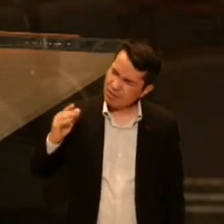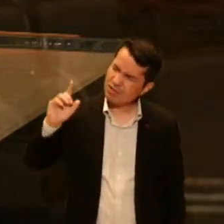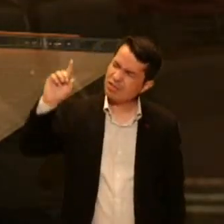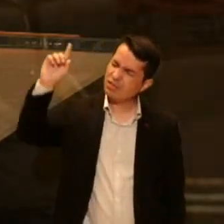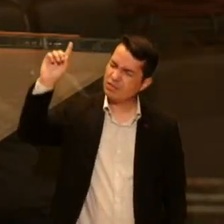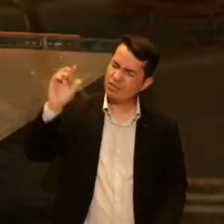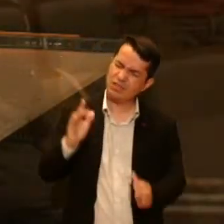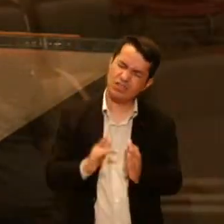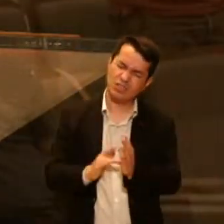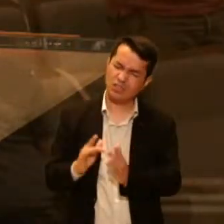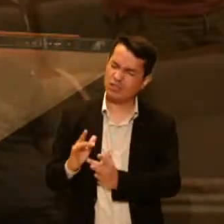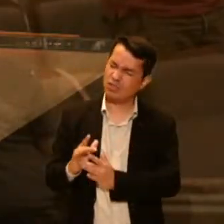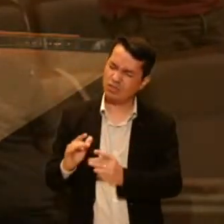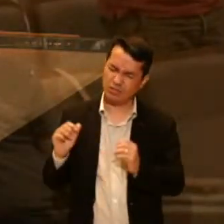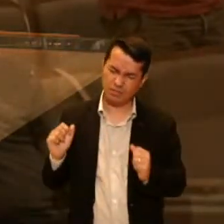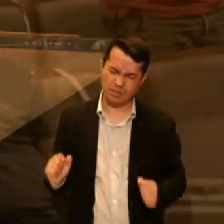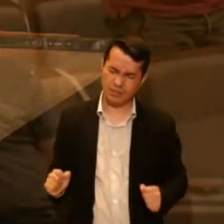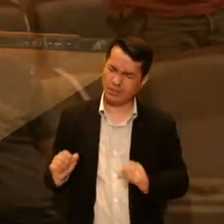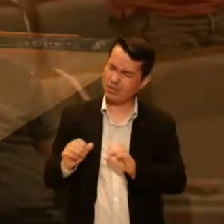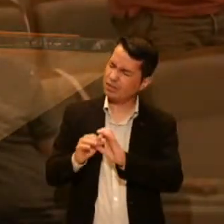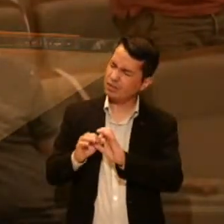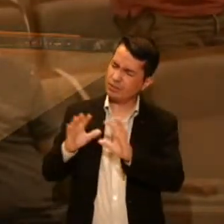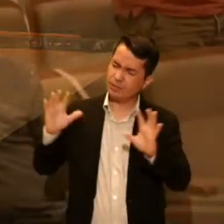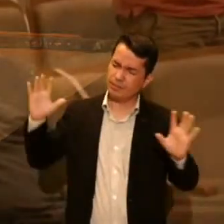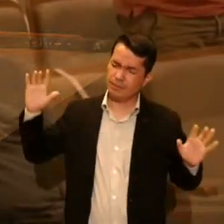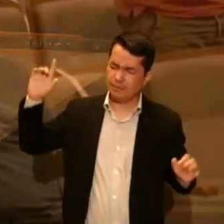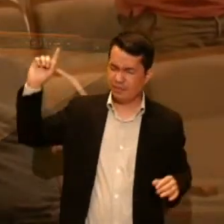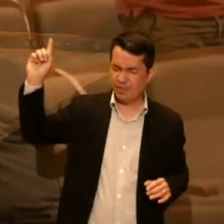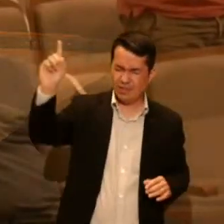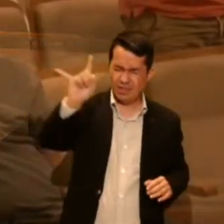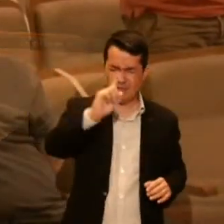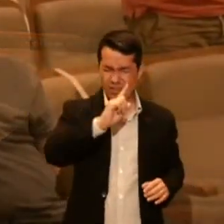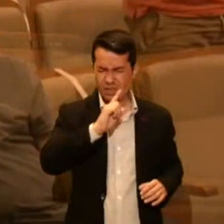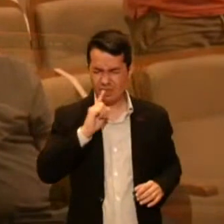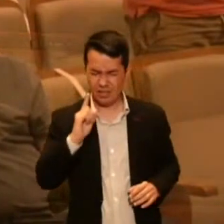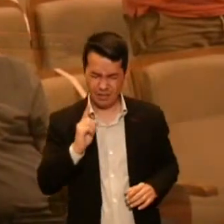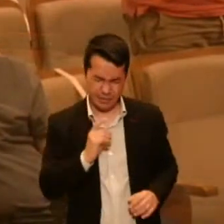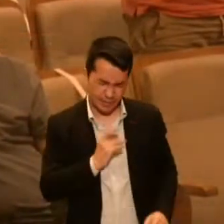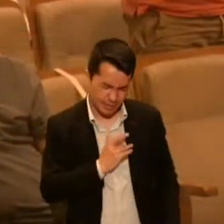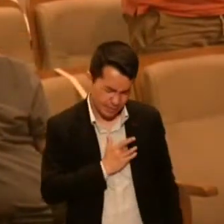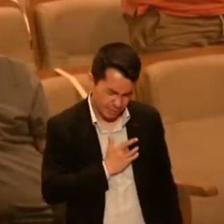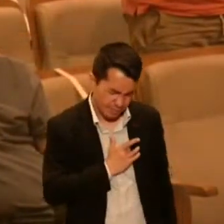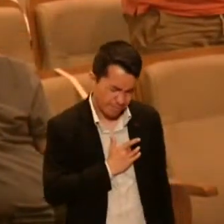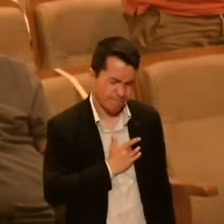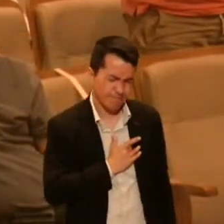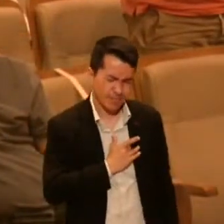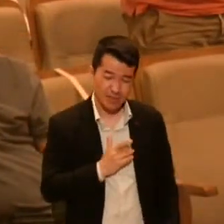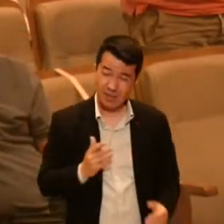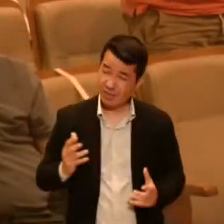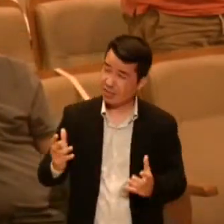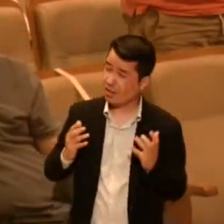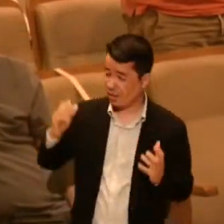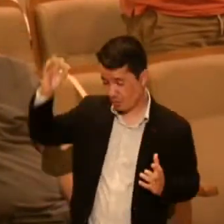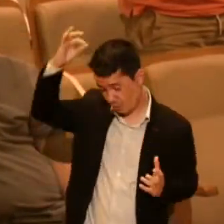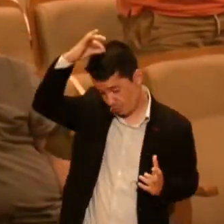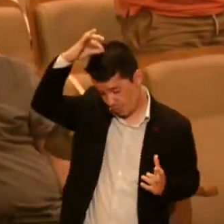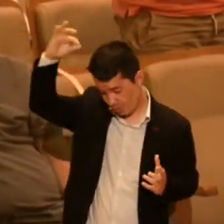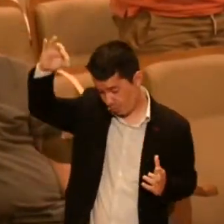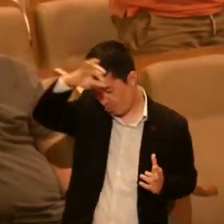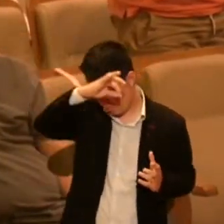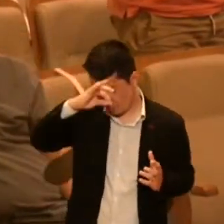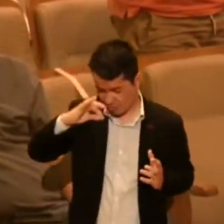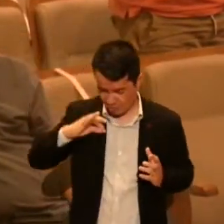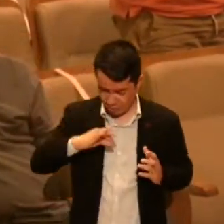quero a tua intervenção, eu quero a habitação do teu Espírito, eu quero,